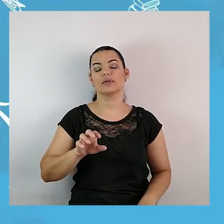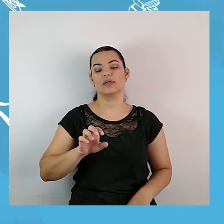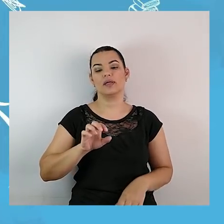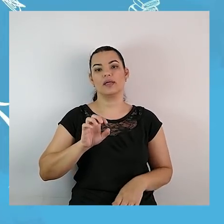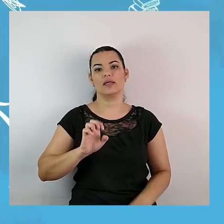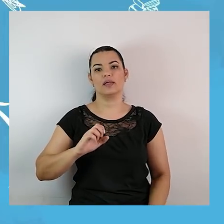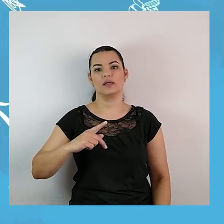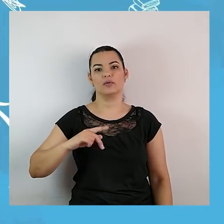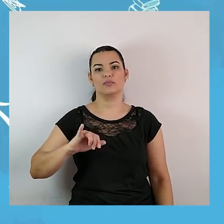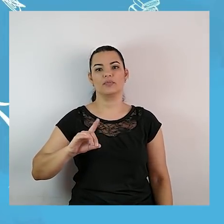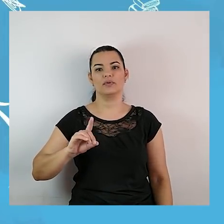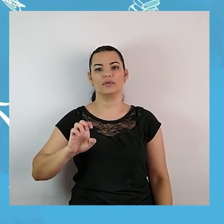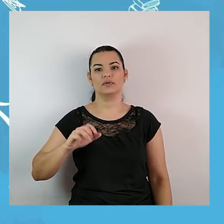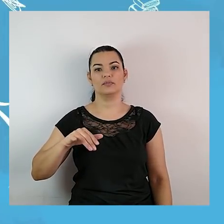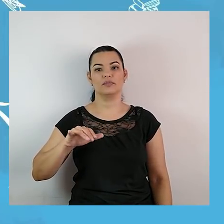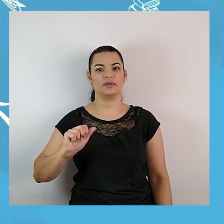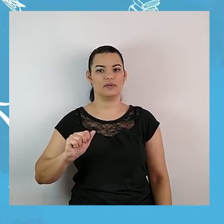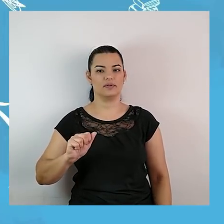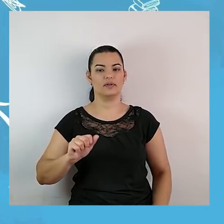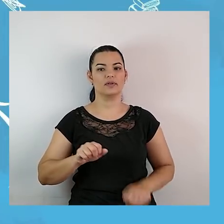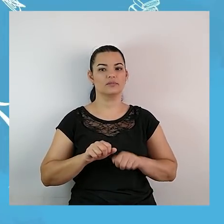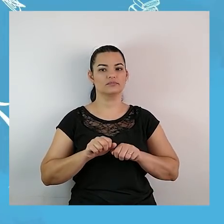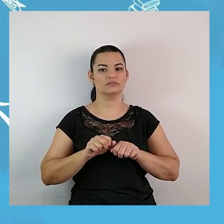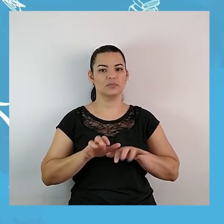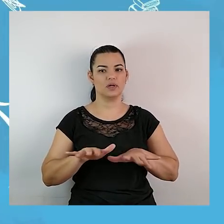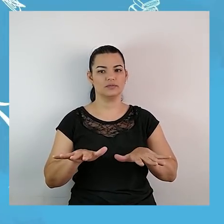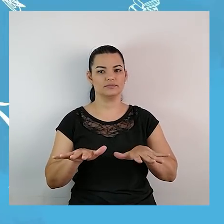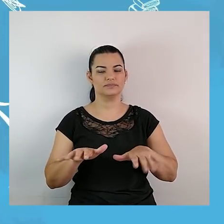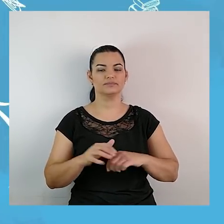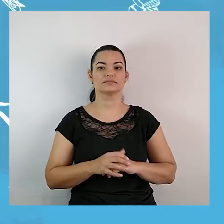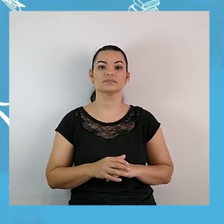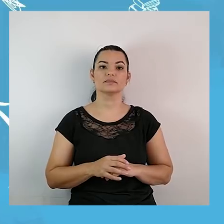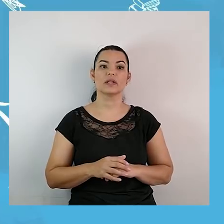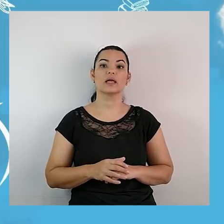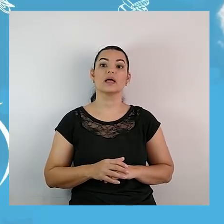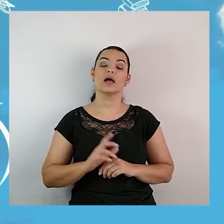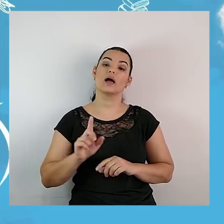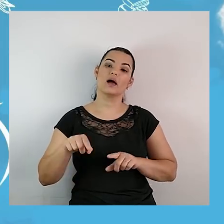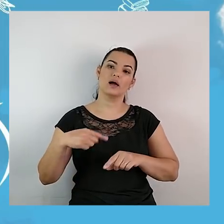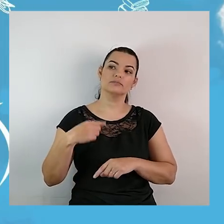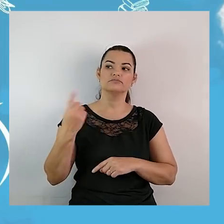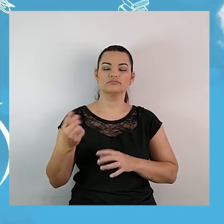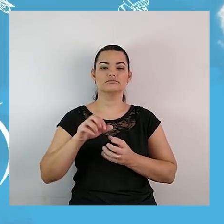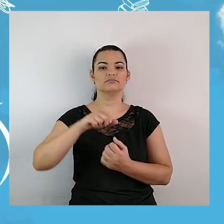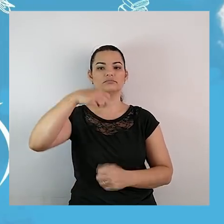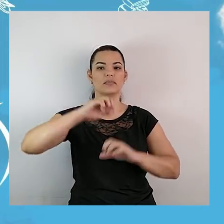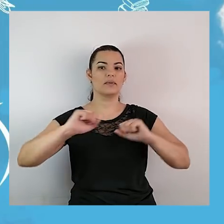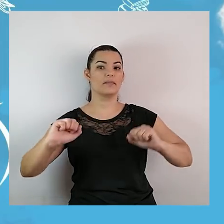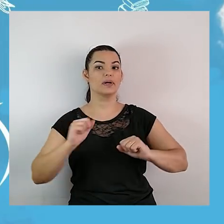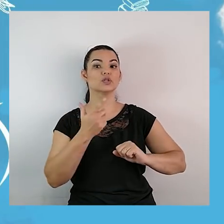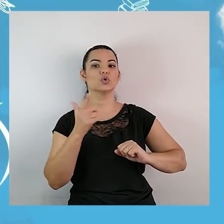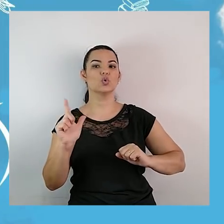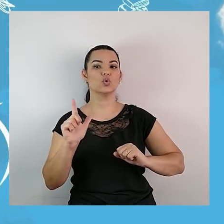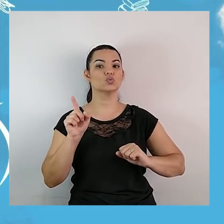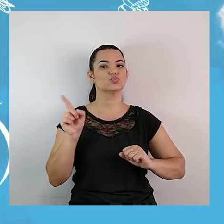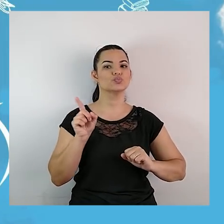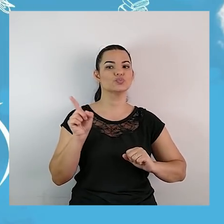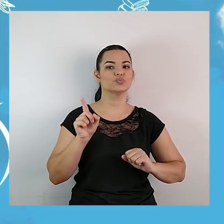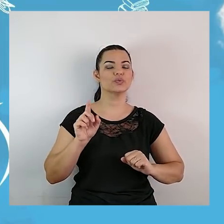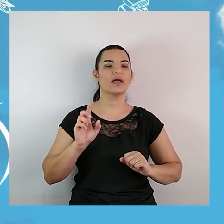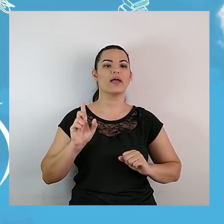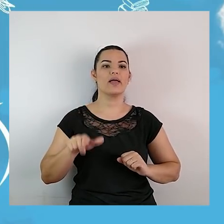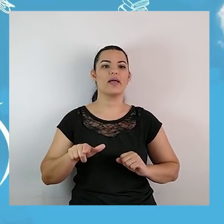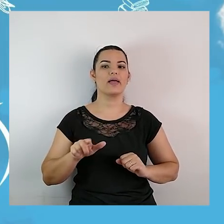epidemia. Depois nós temos um outro mapa com uma doença hipotética considerada aí